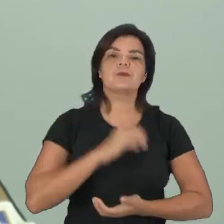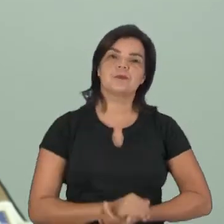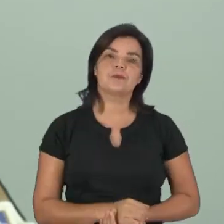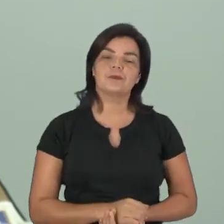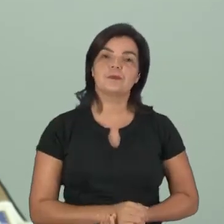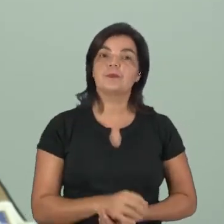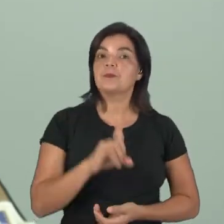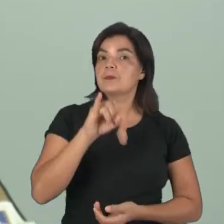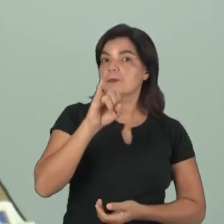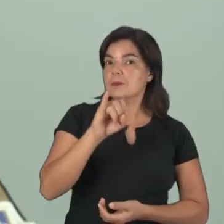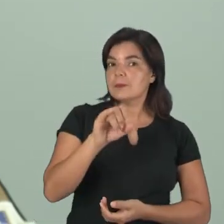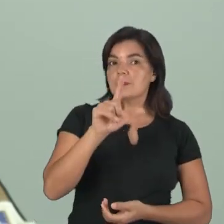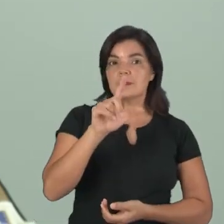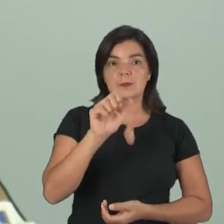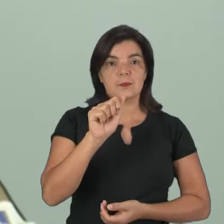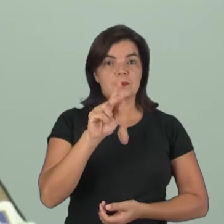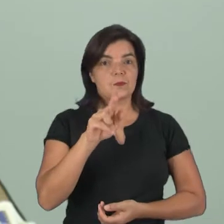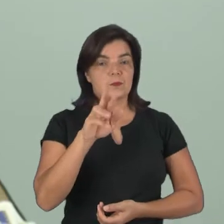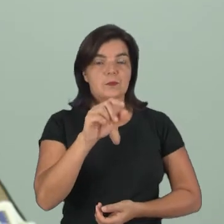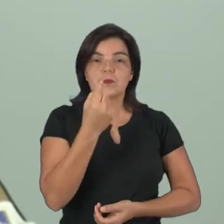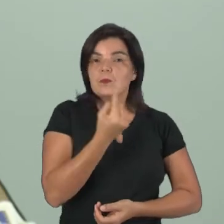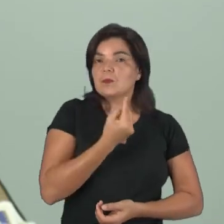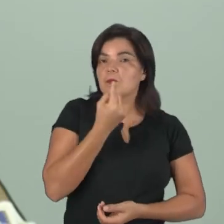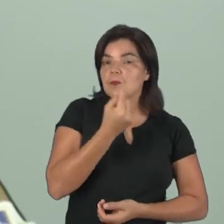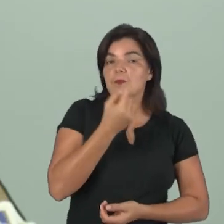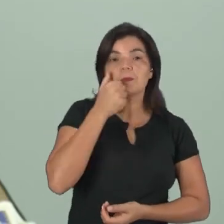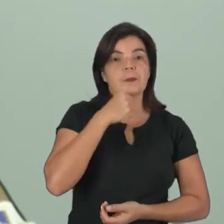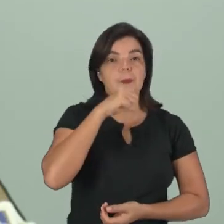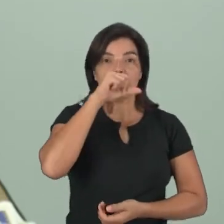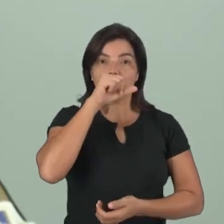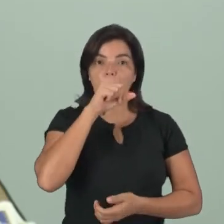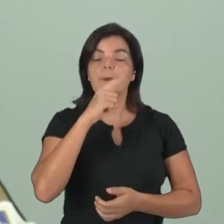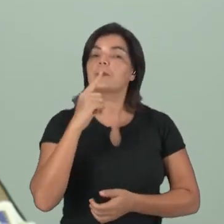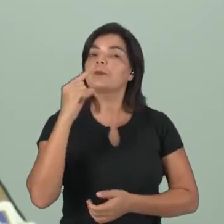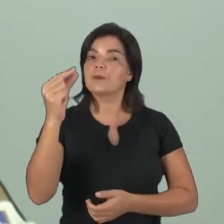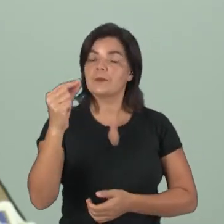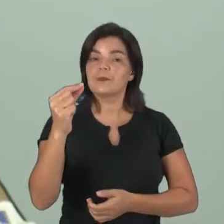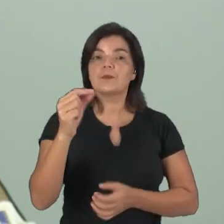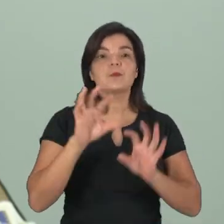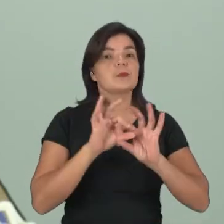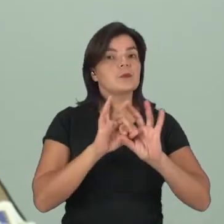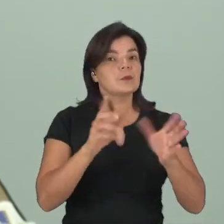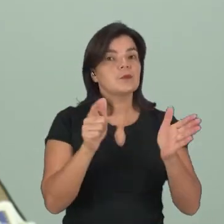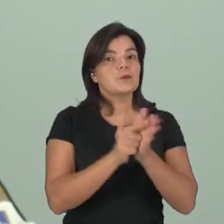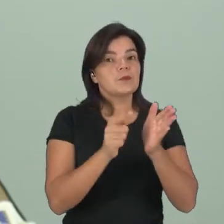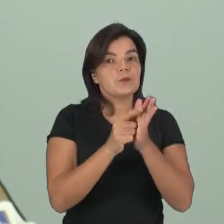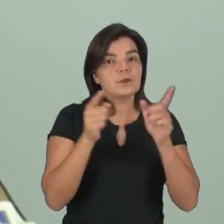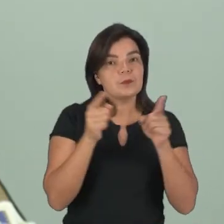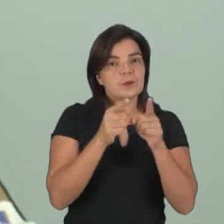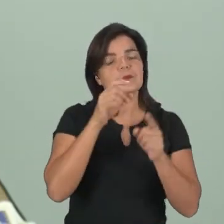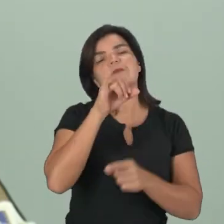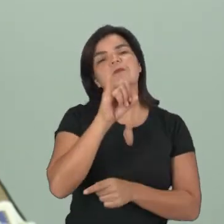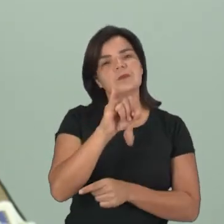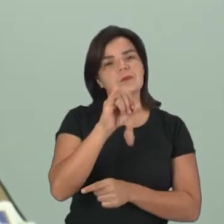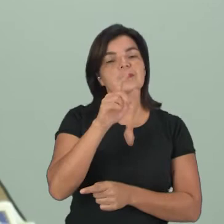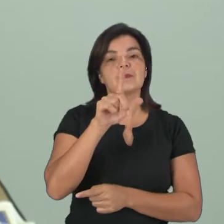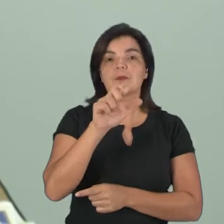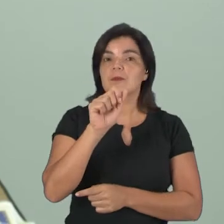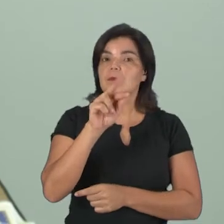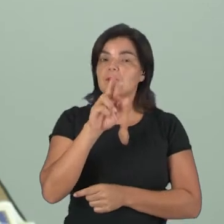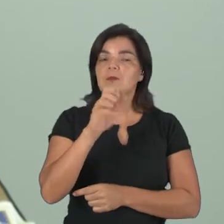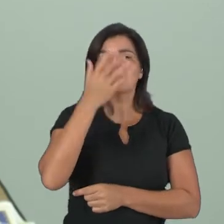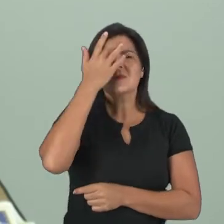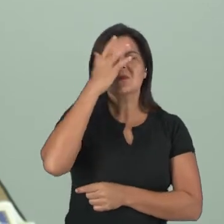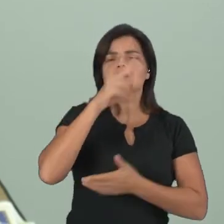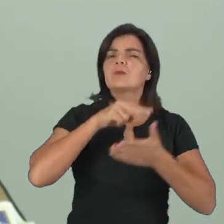se Laura está sozinha em casa e a mãe saiu e ela deixou este bilhete bilhete se Laura não